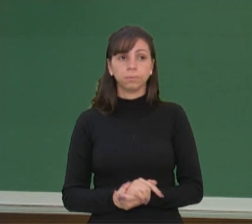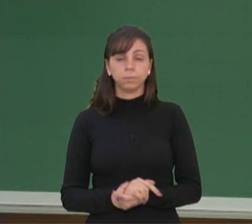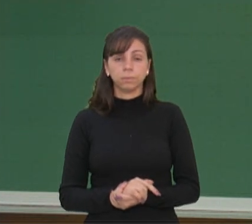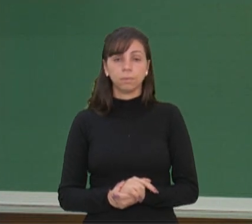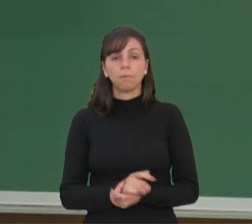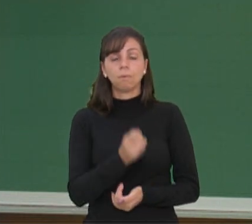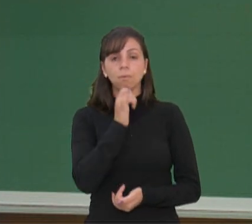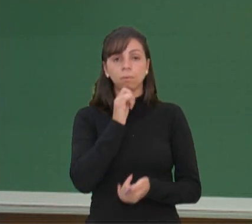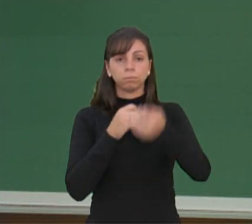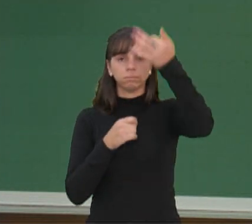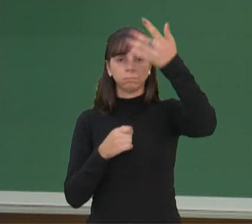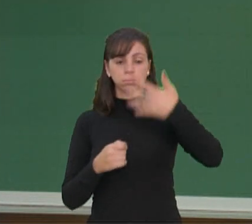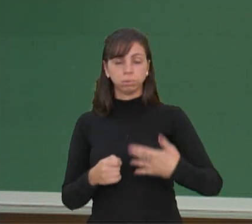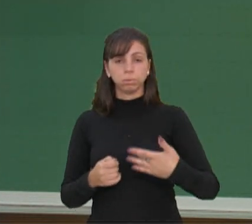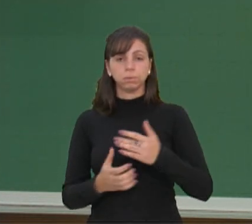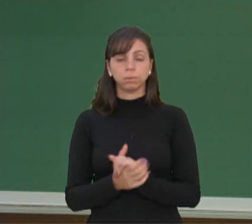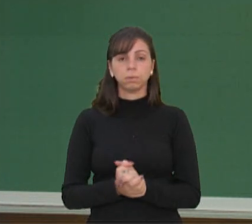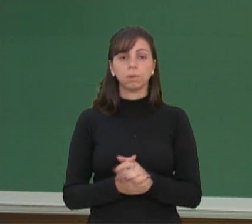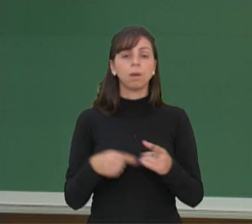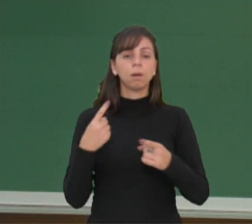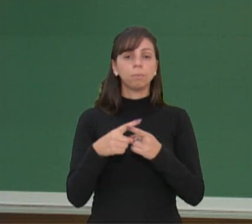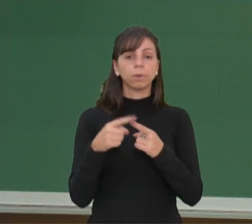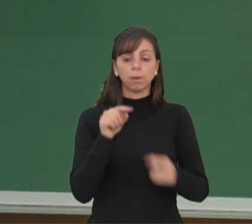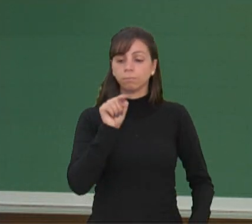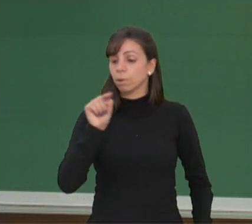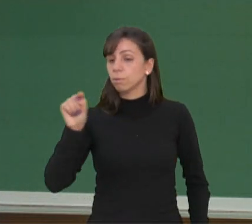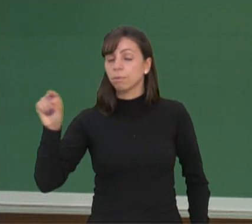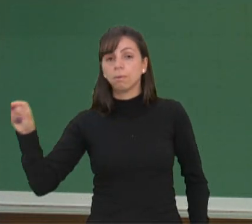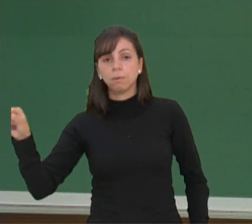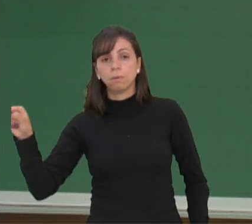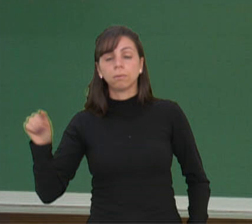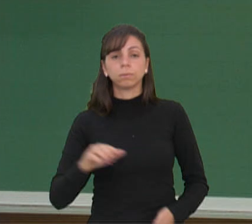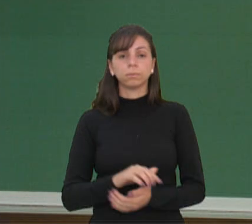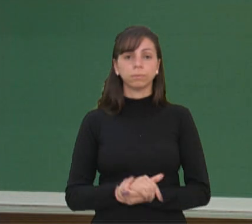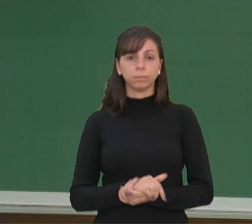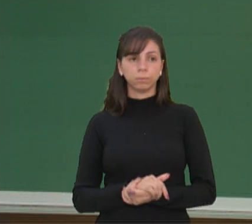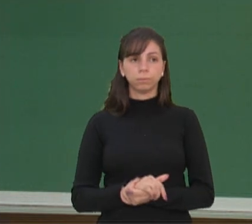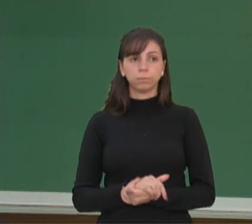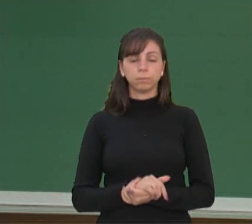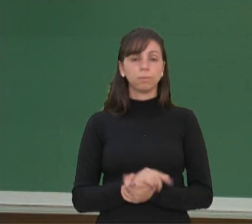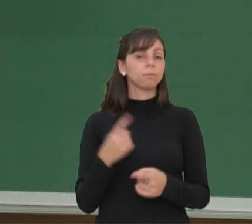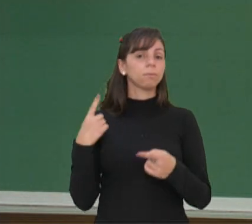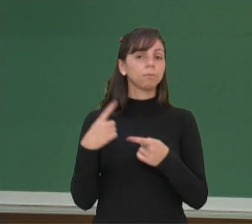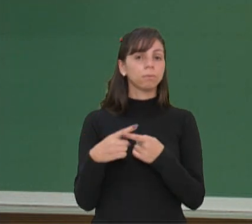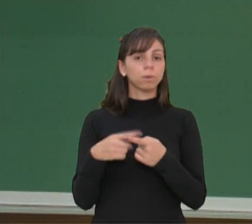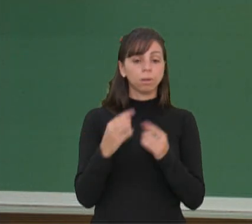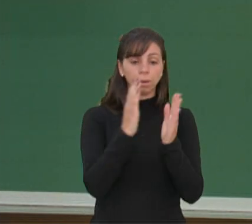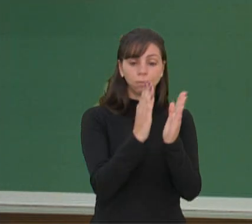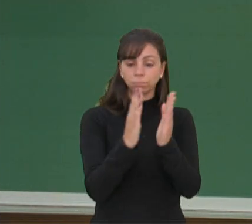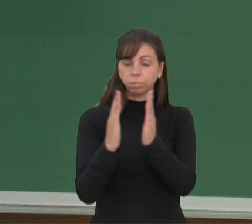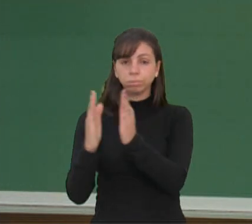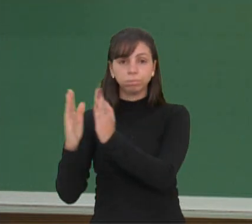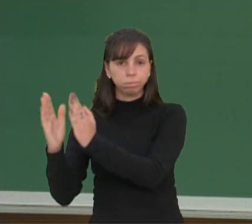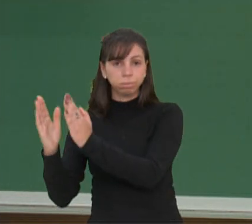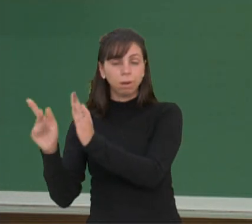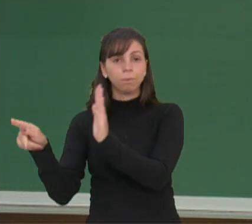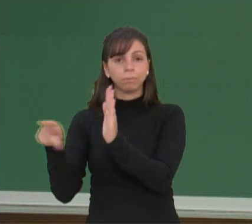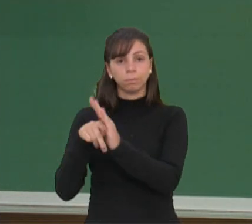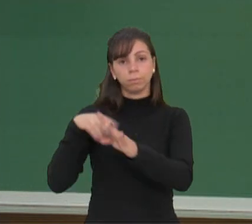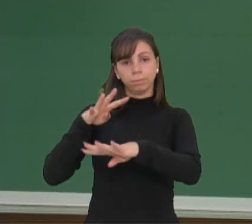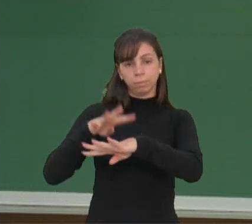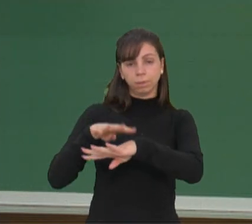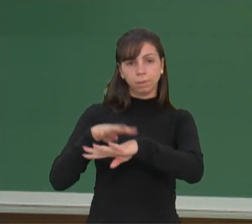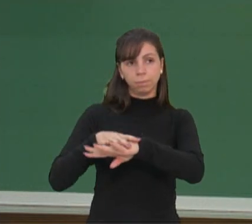para você alguns exemplos. Por que a dízima periódica ele é um número racional? Porque existem processos matemáticos que me